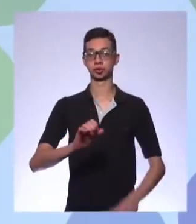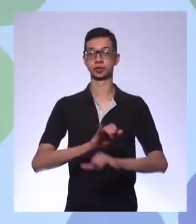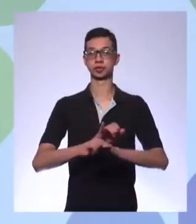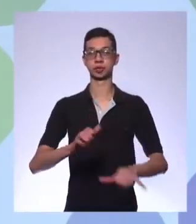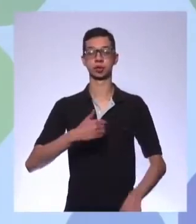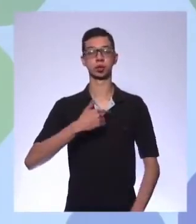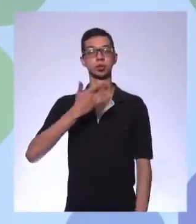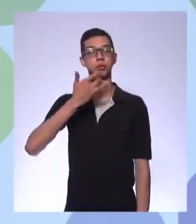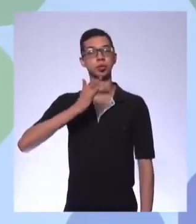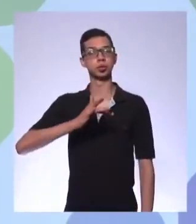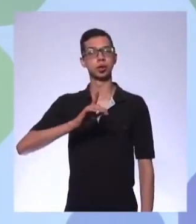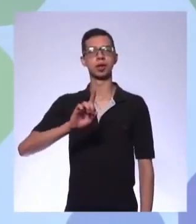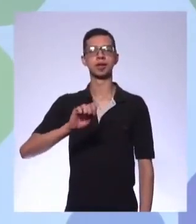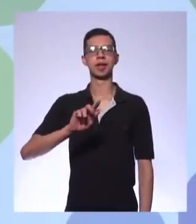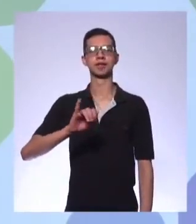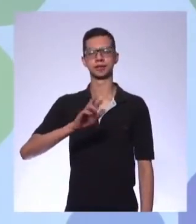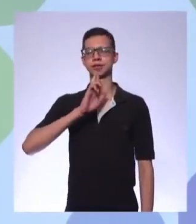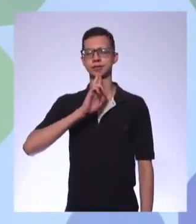Davi.